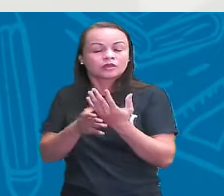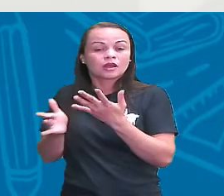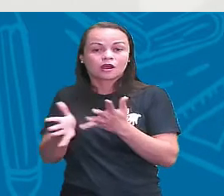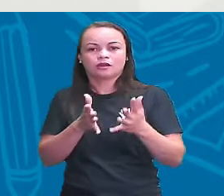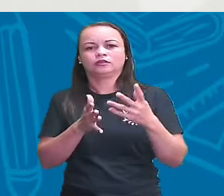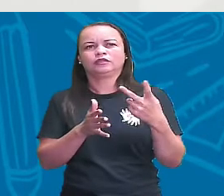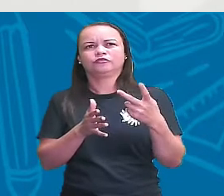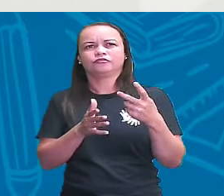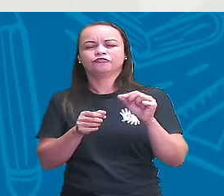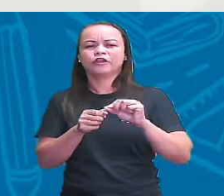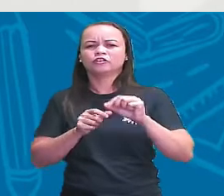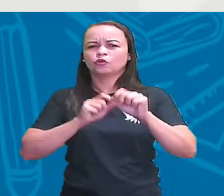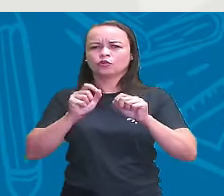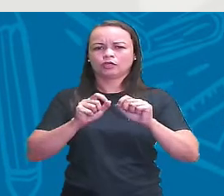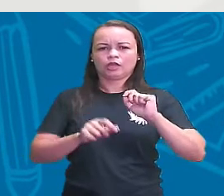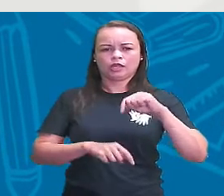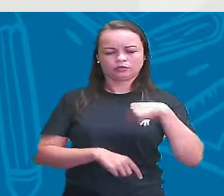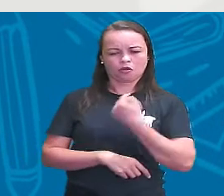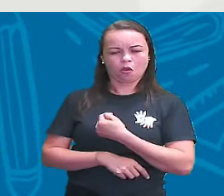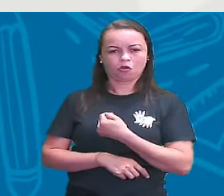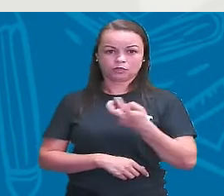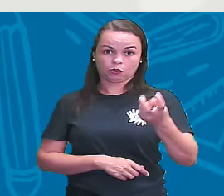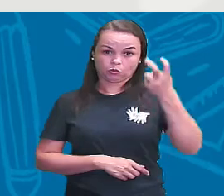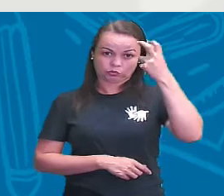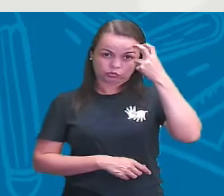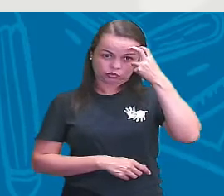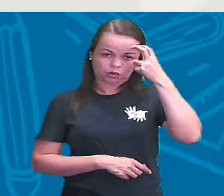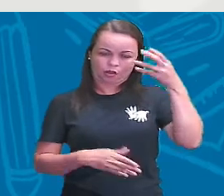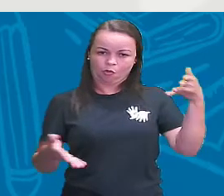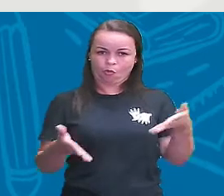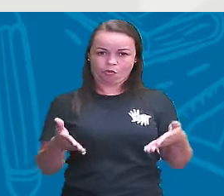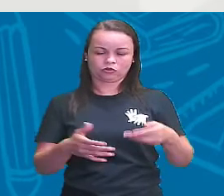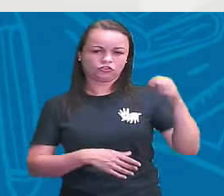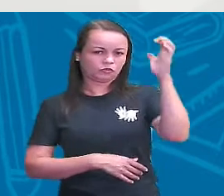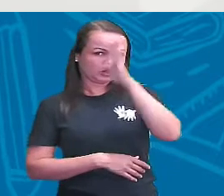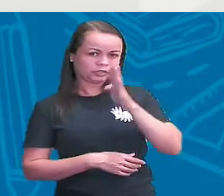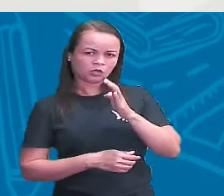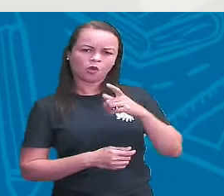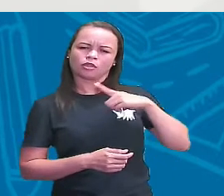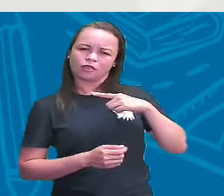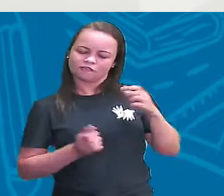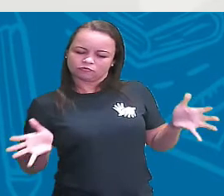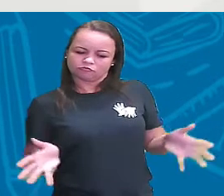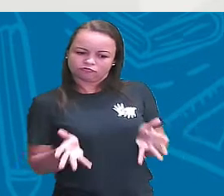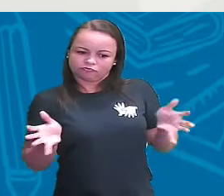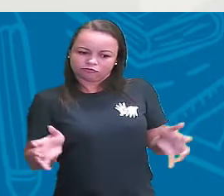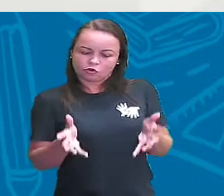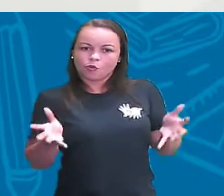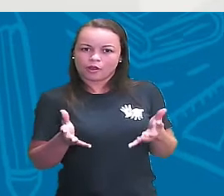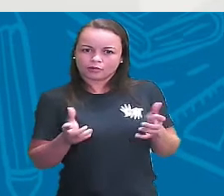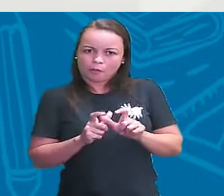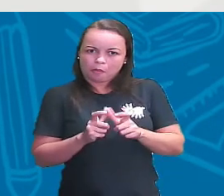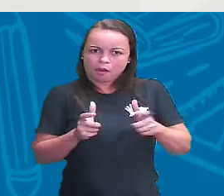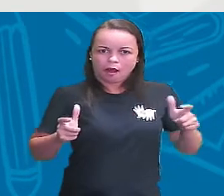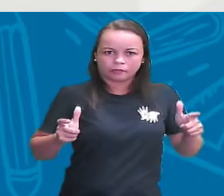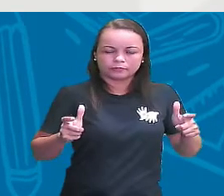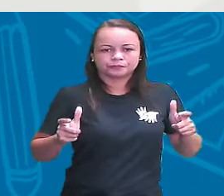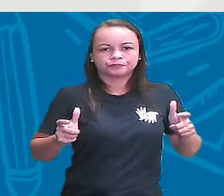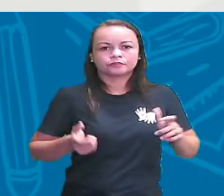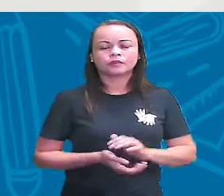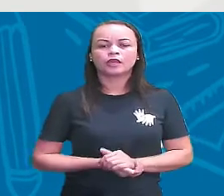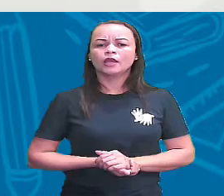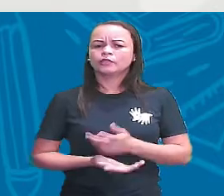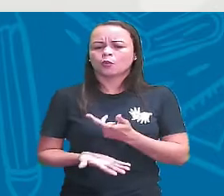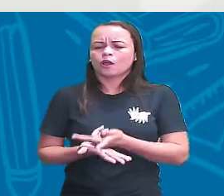nossa cultura hoje brasileira receba uma influência Muito grande, né? E aí o que é